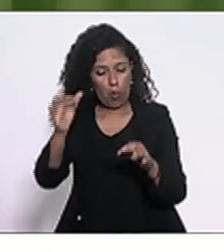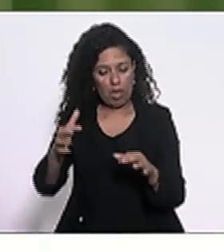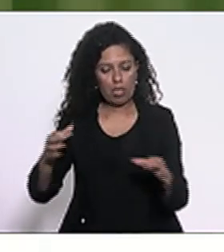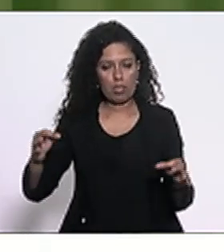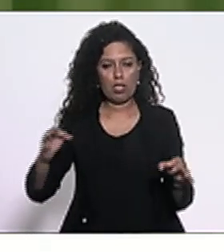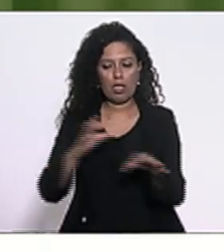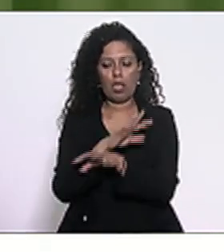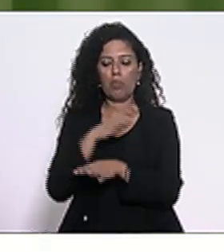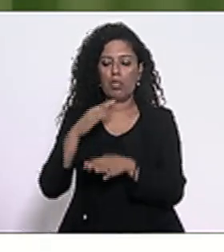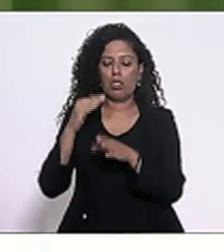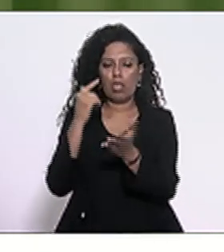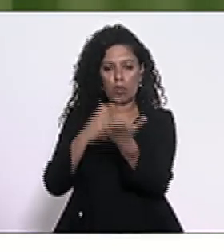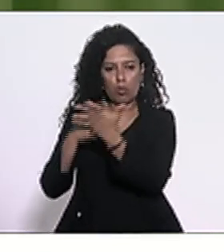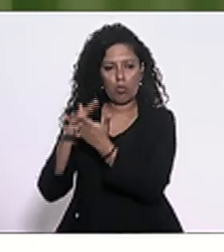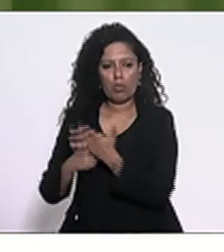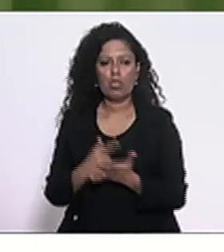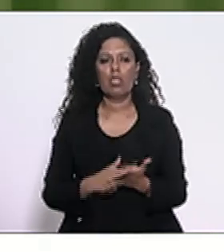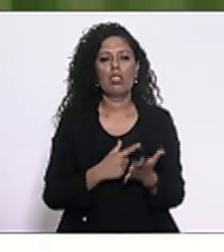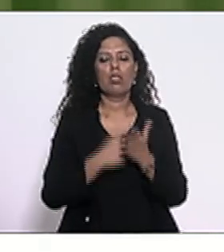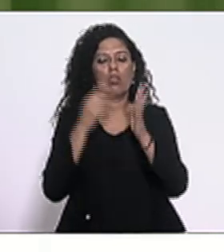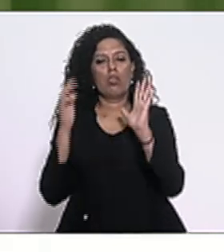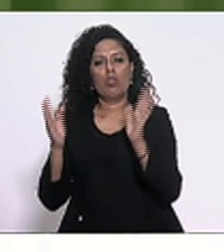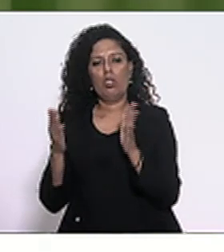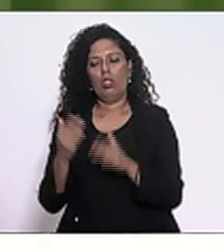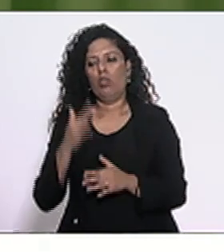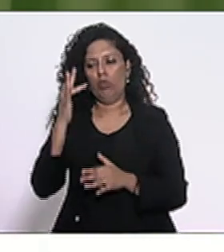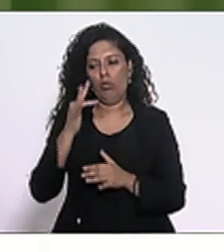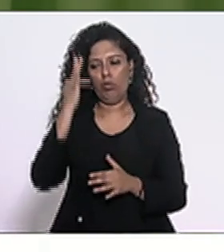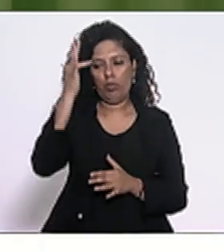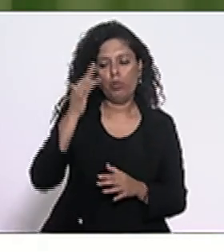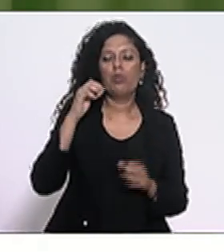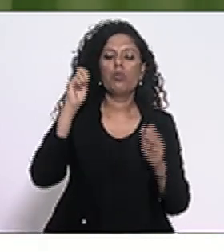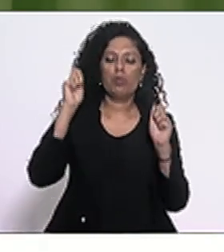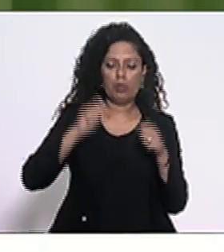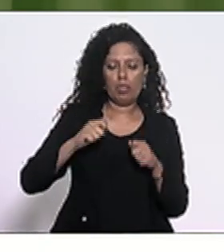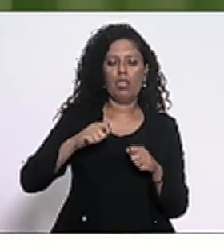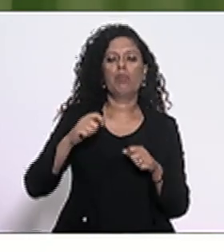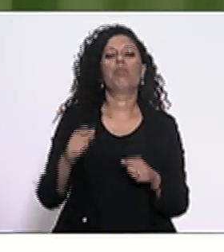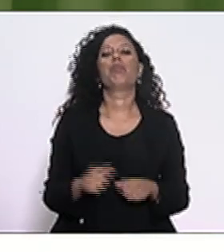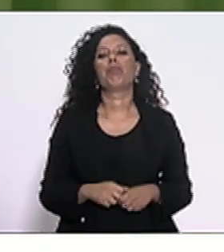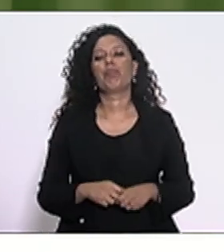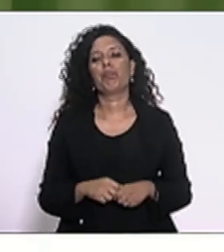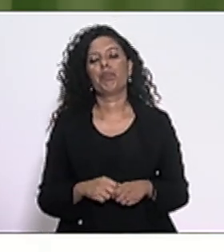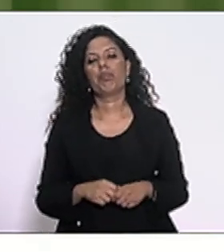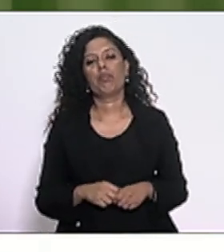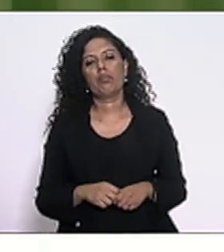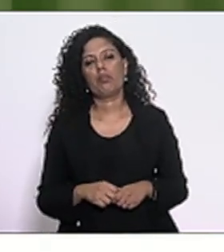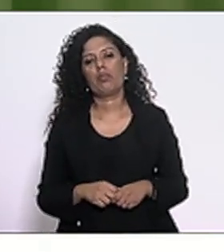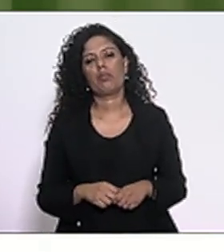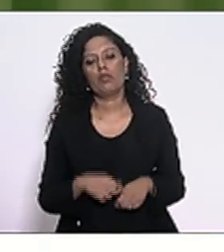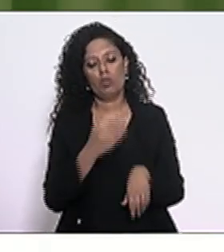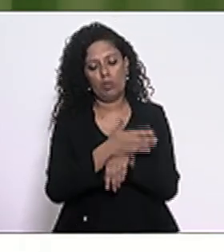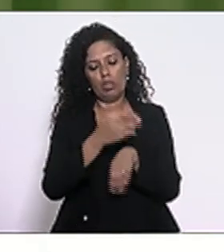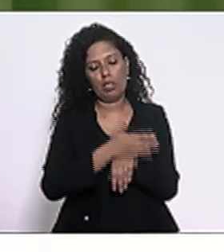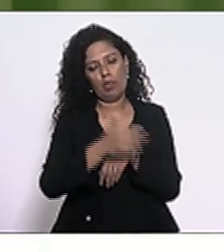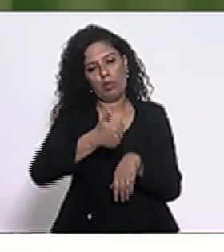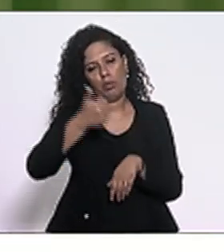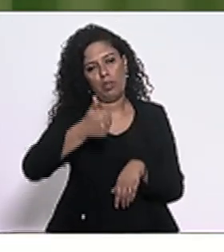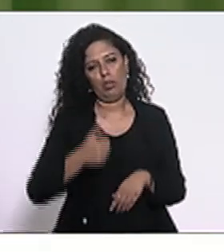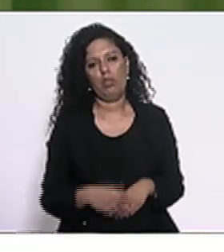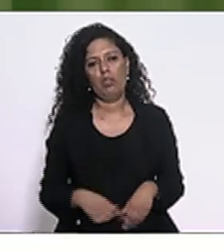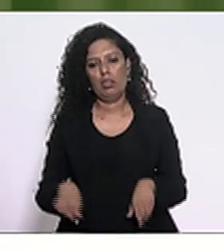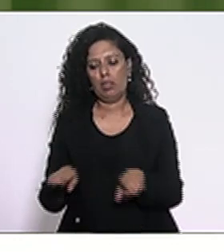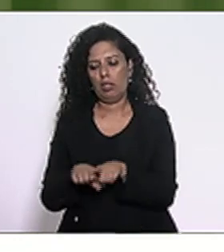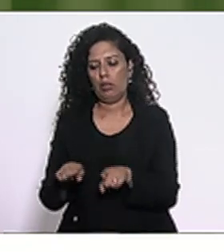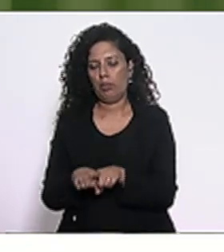trabalho, enfim, para se possível, formalizarmos isso. Com relação ao CERPRO,